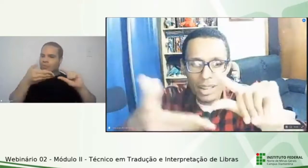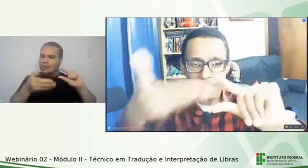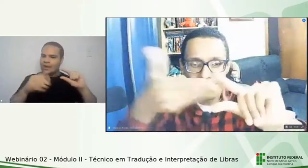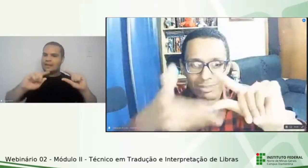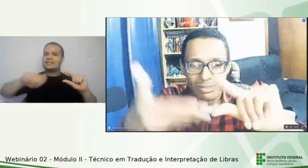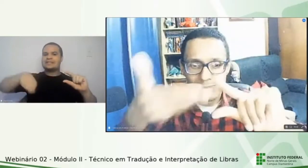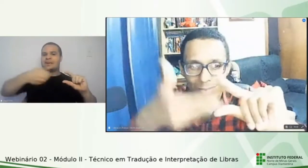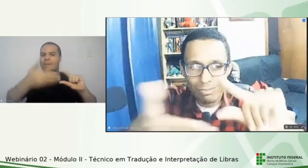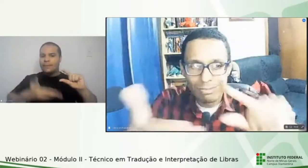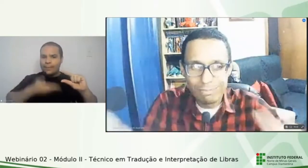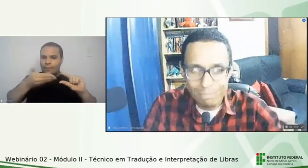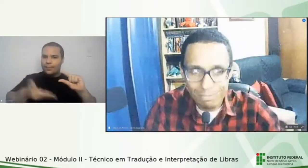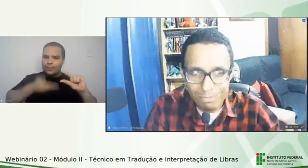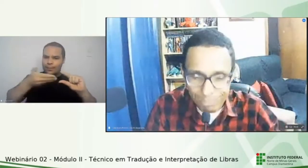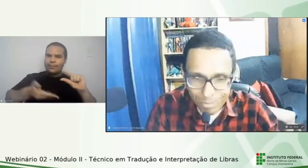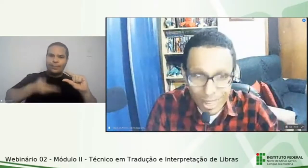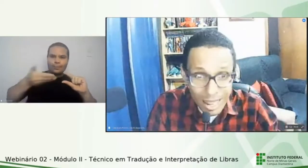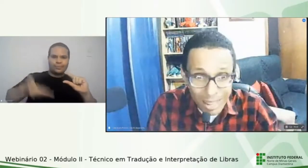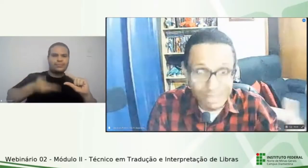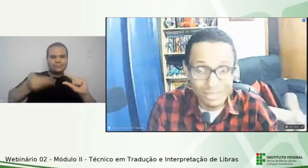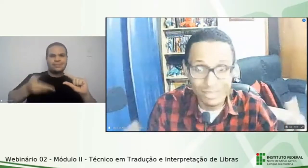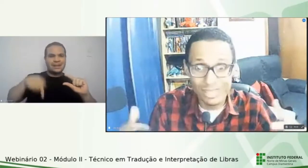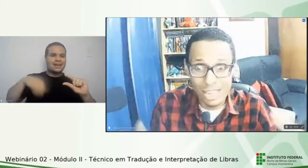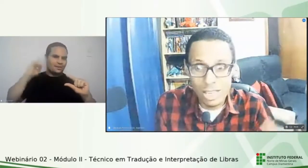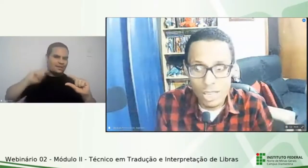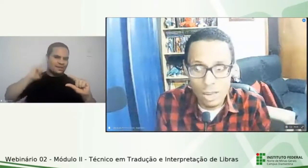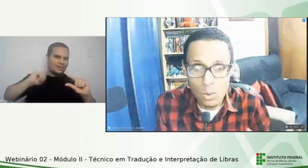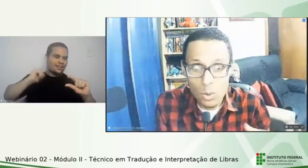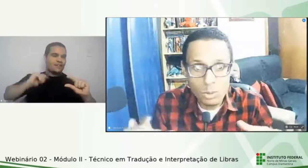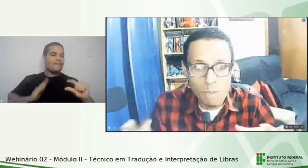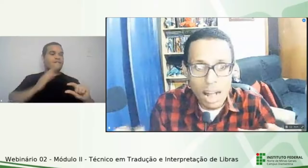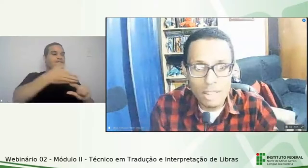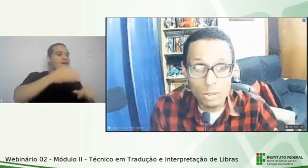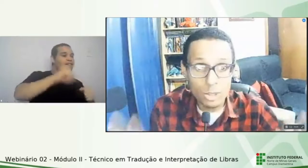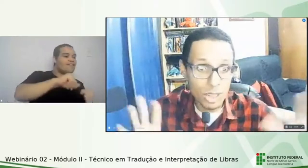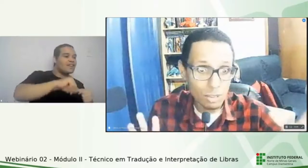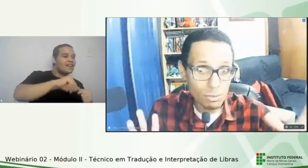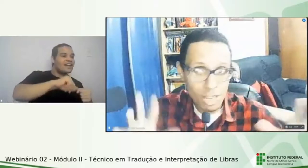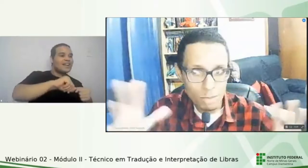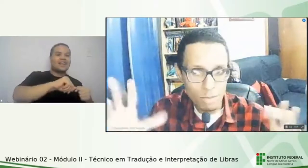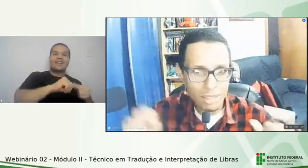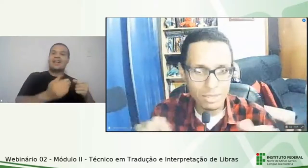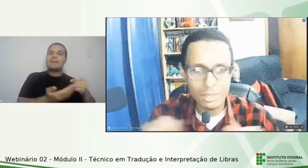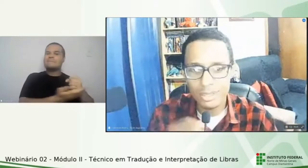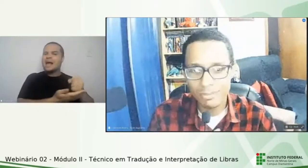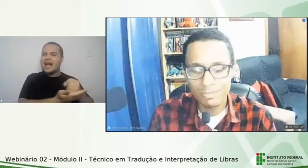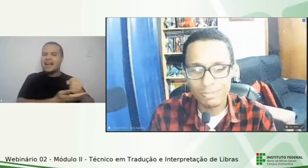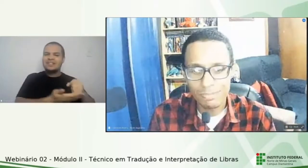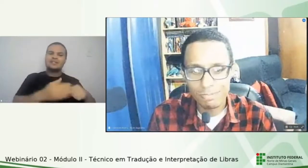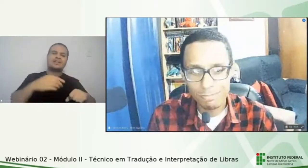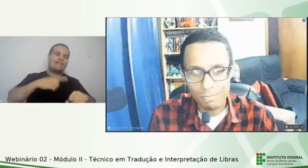Libras, né? Será que é o curso básico de 120